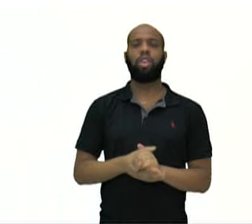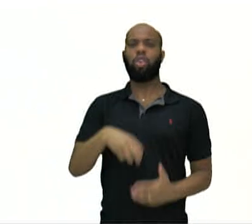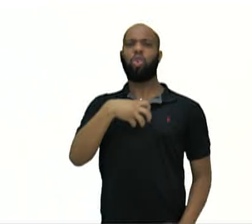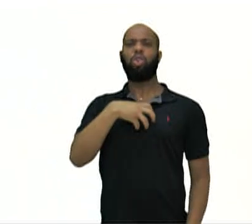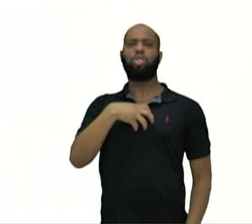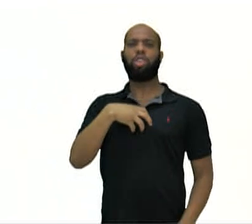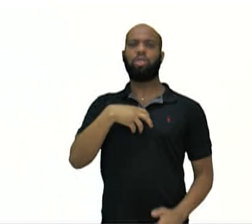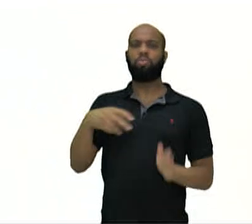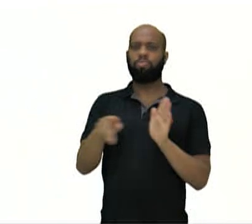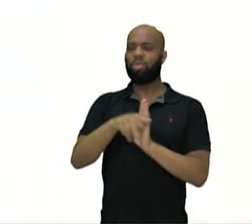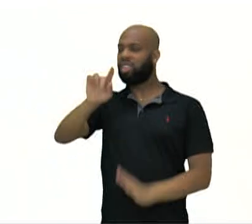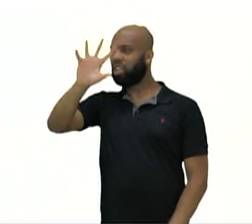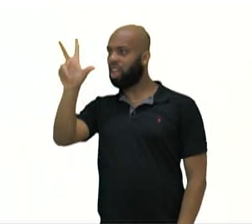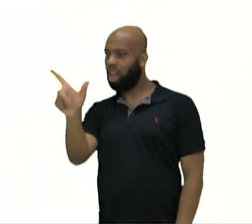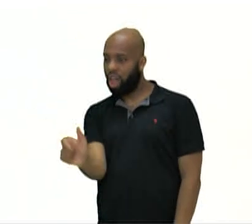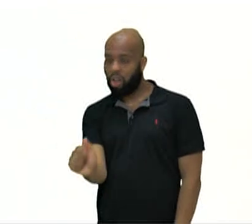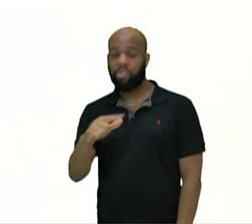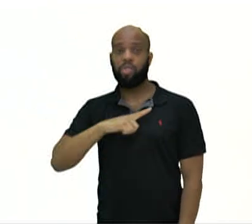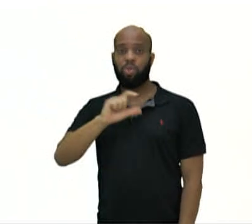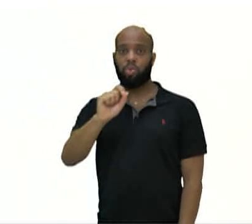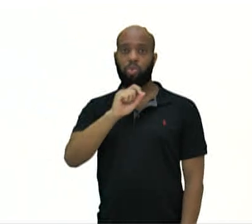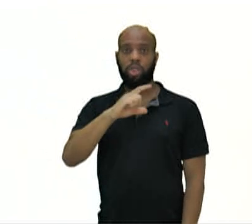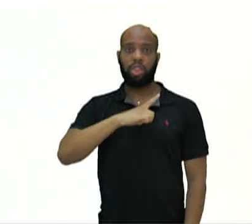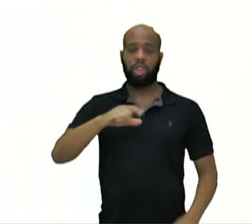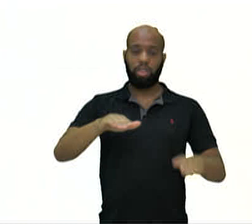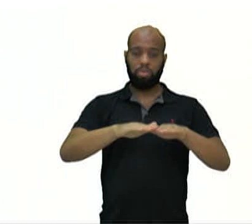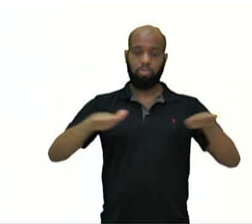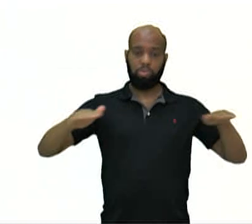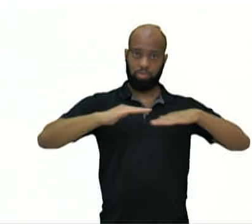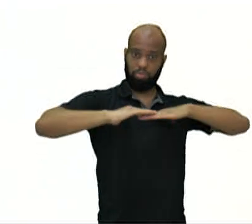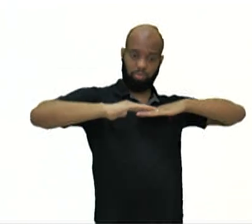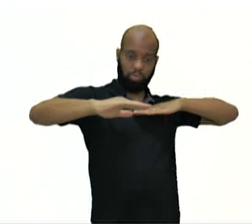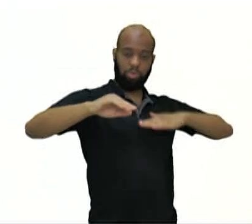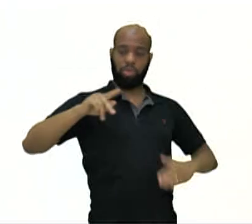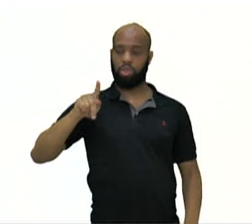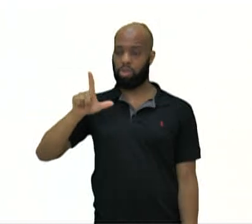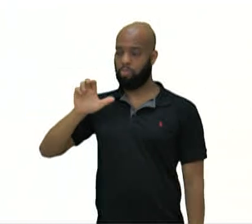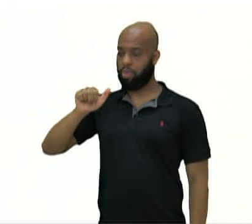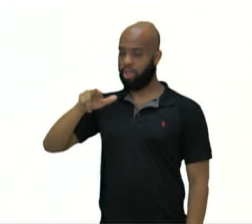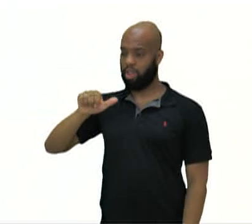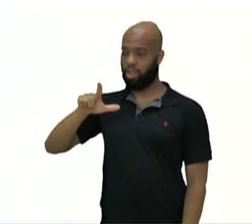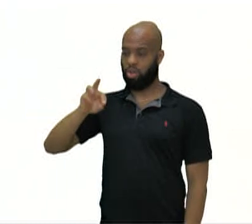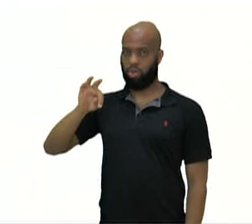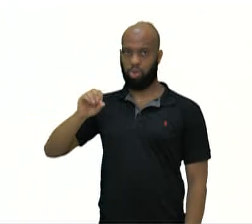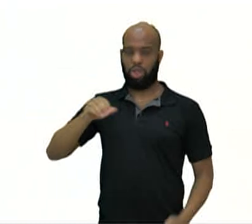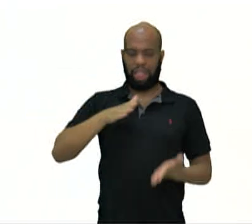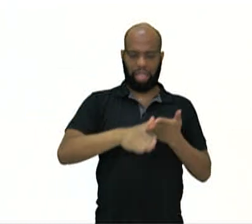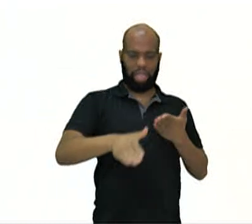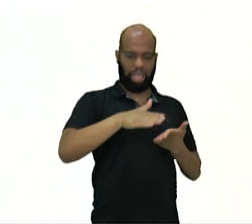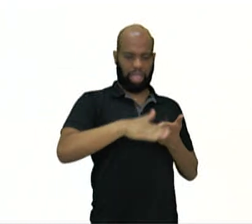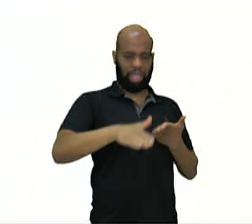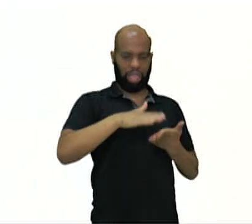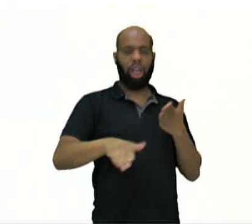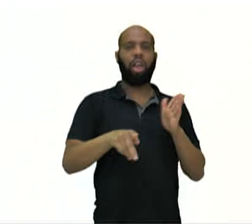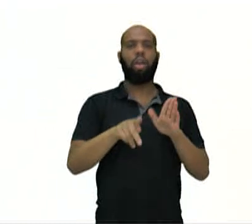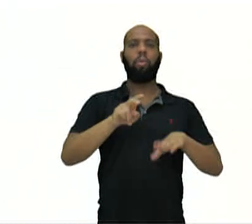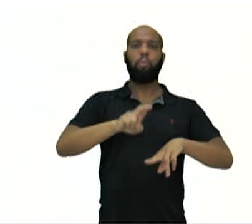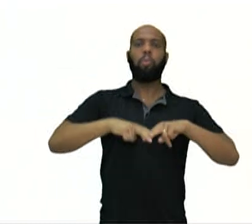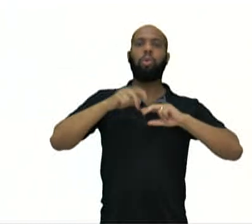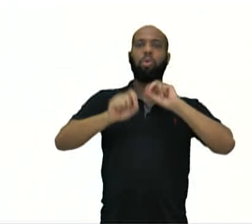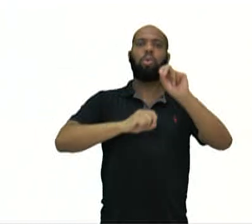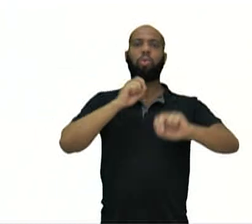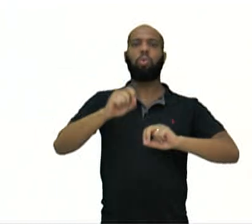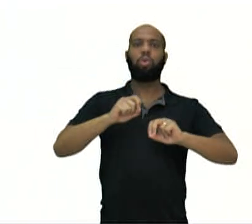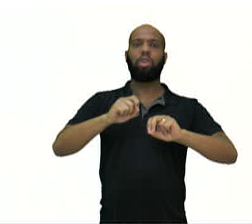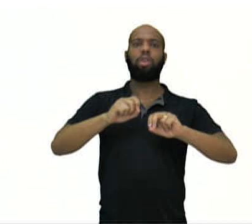africano, ele constitui aí áreas de planalto bastante desgastados pelos processos de intemperismo